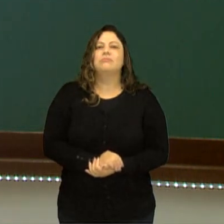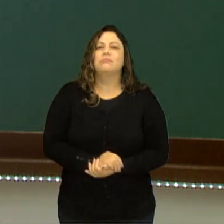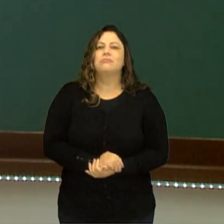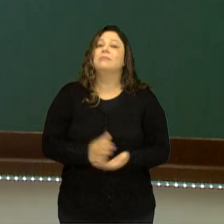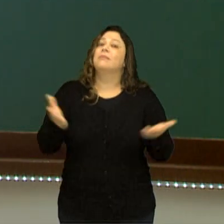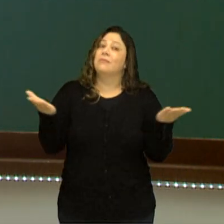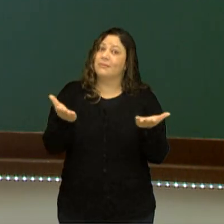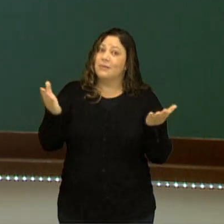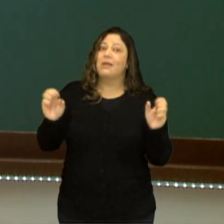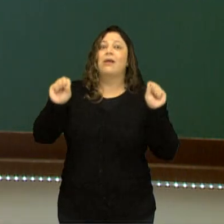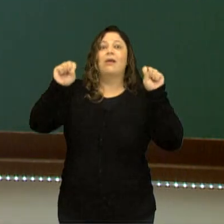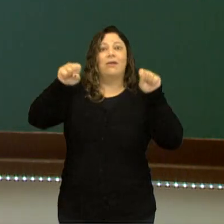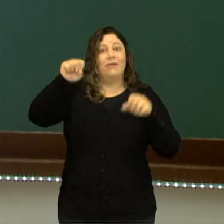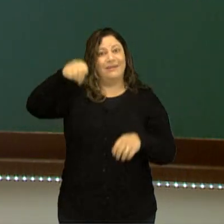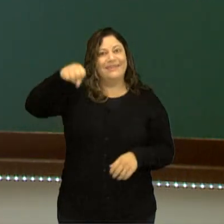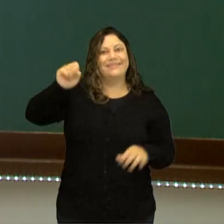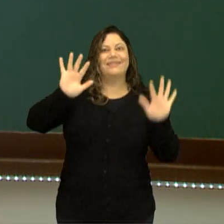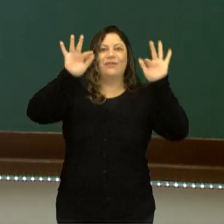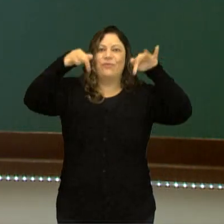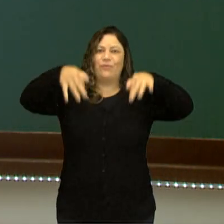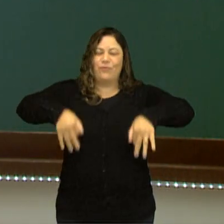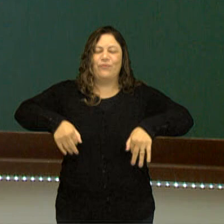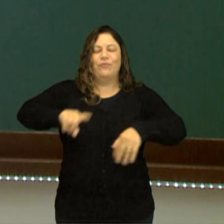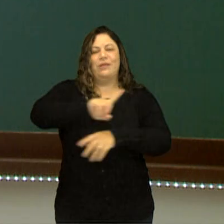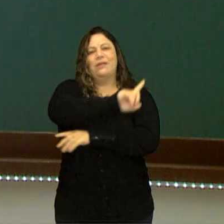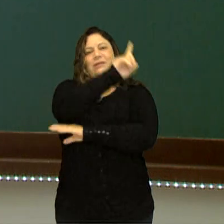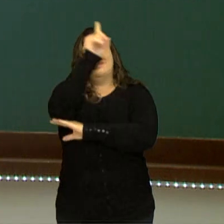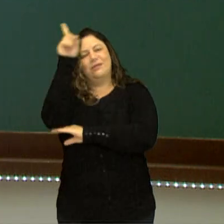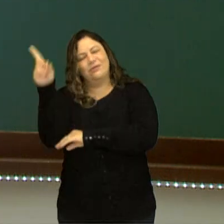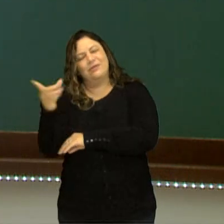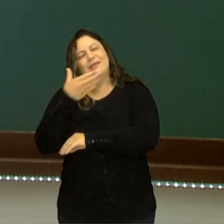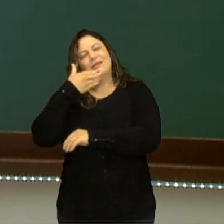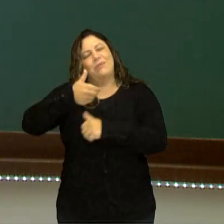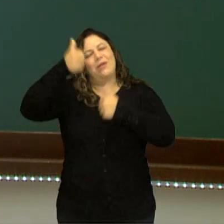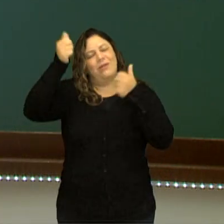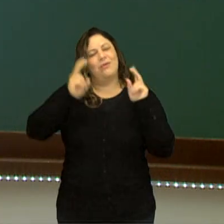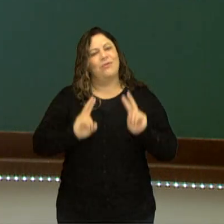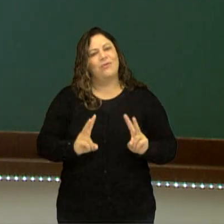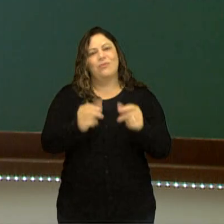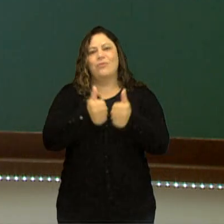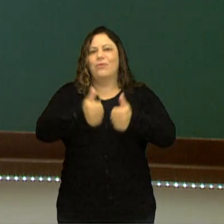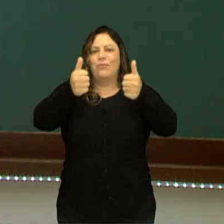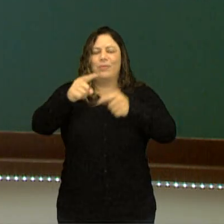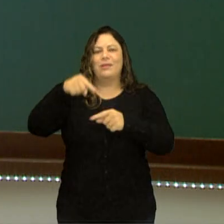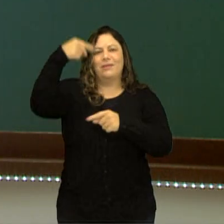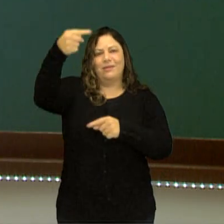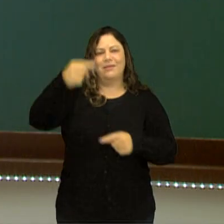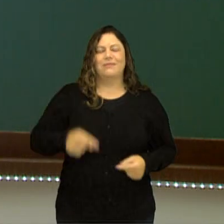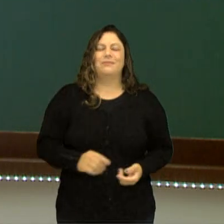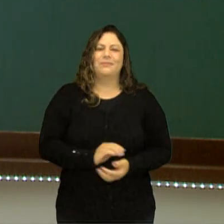Agora sim, estamos no fim. Desejo a você dias melhores, continue bem e até a próxima!